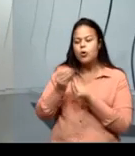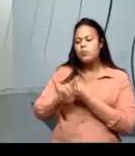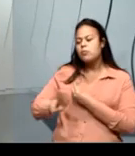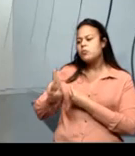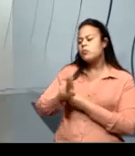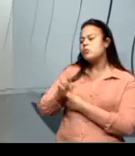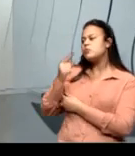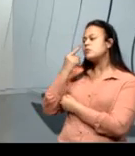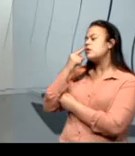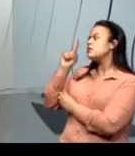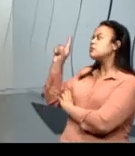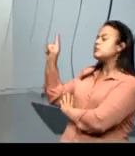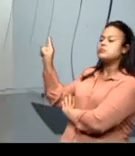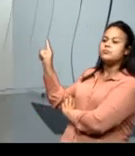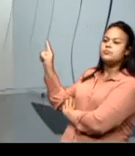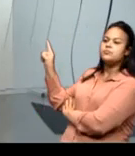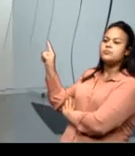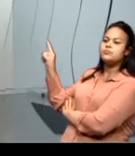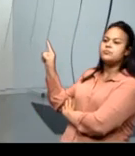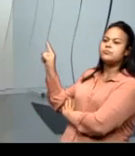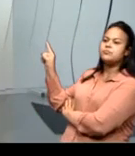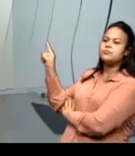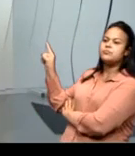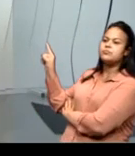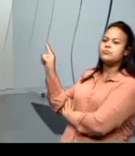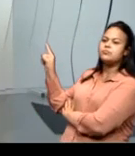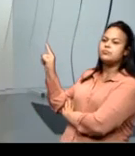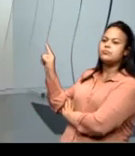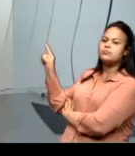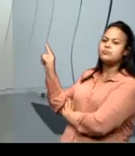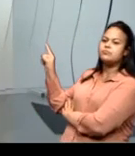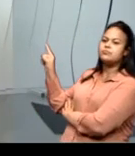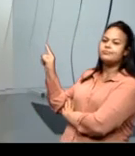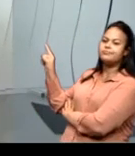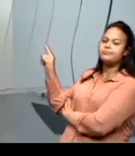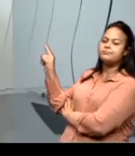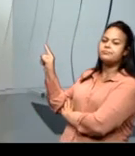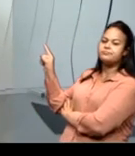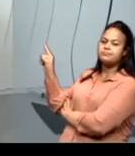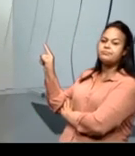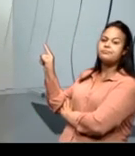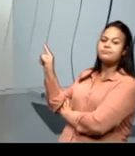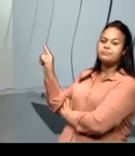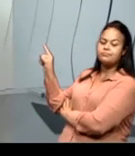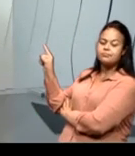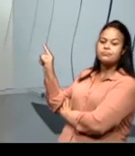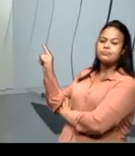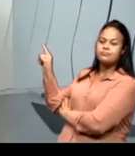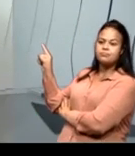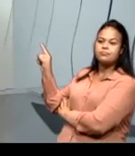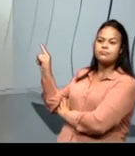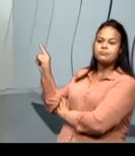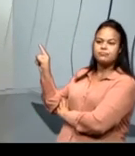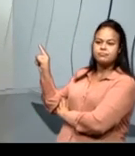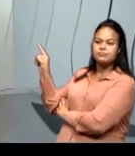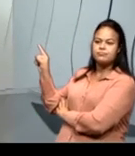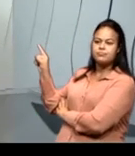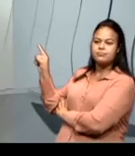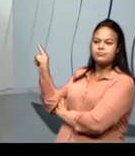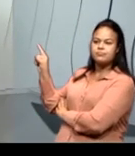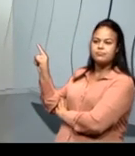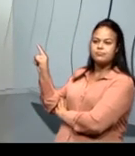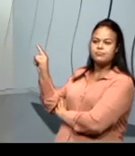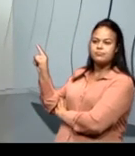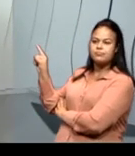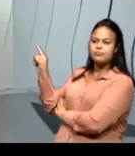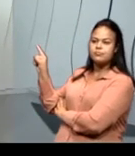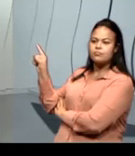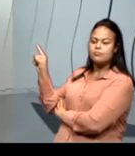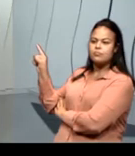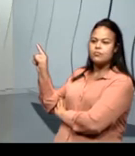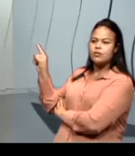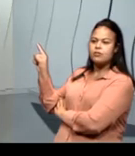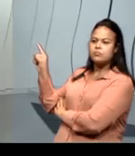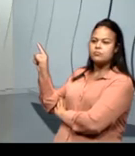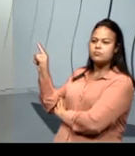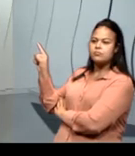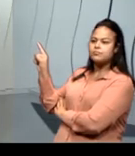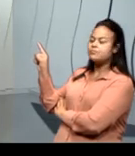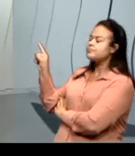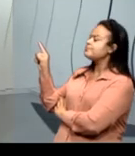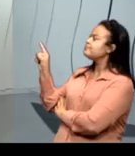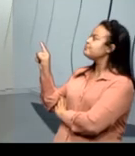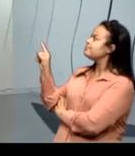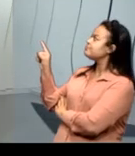do outro vetor, que nesse caso é 4. Então, você tem um R² igual a 9